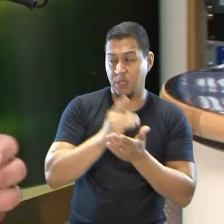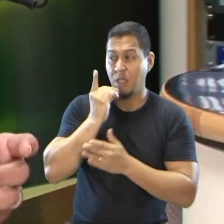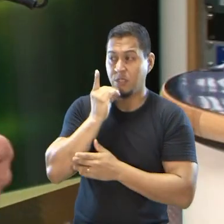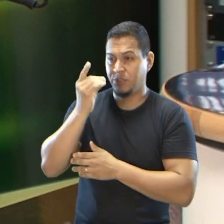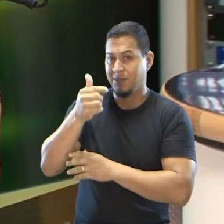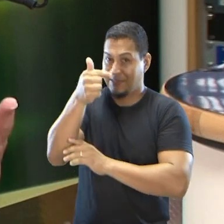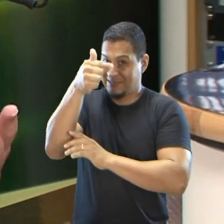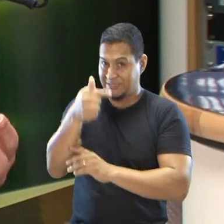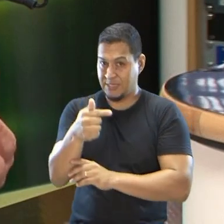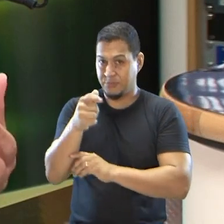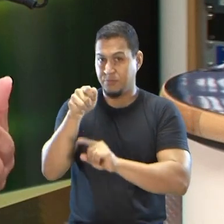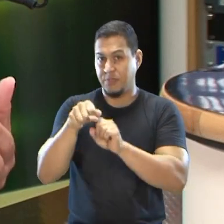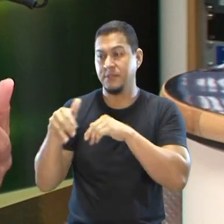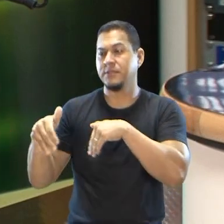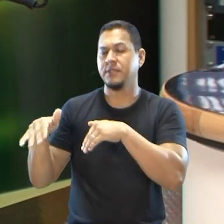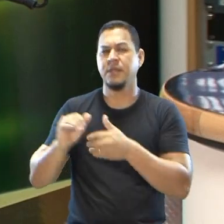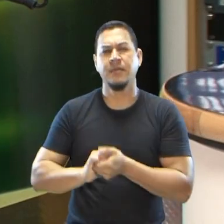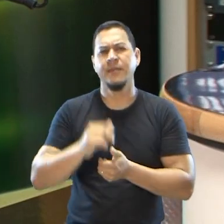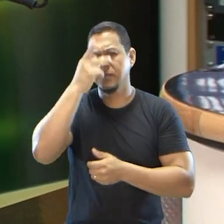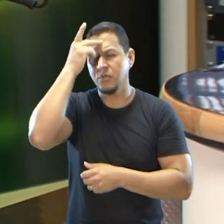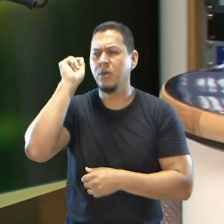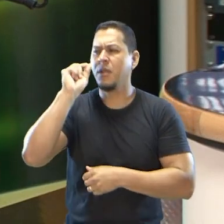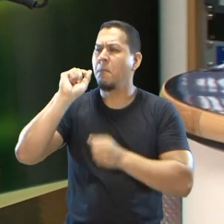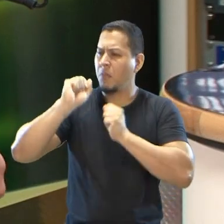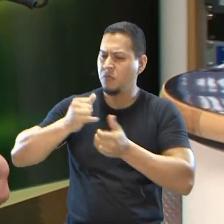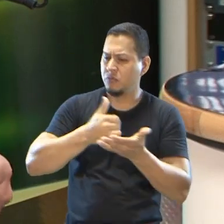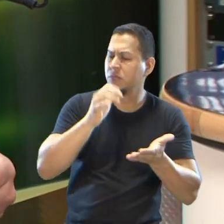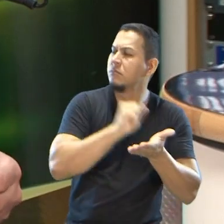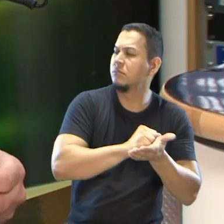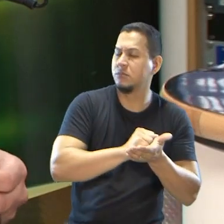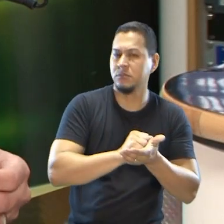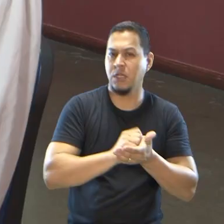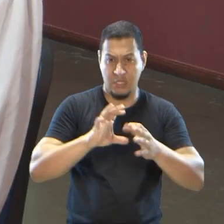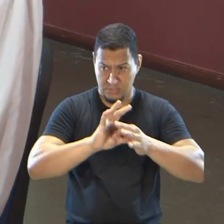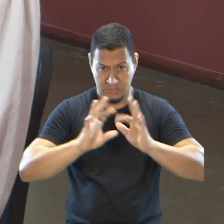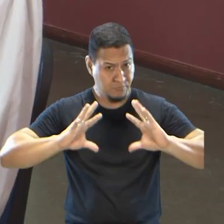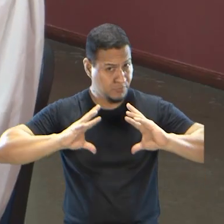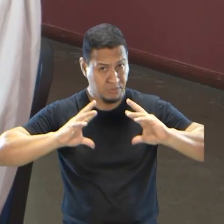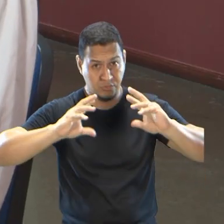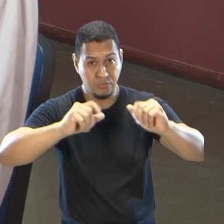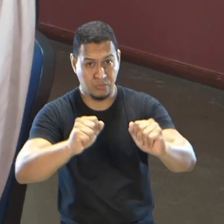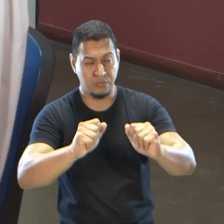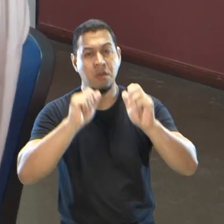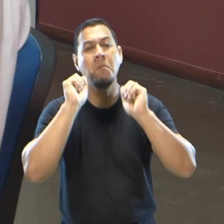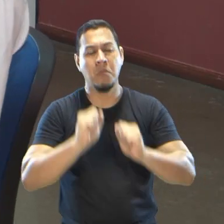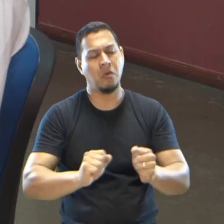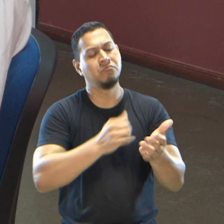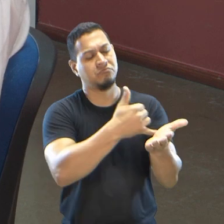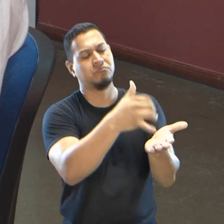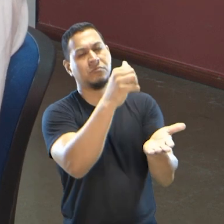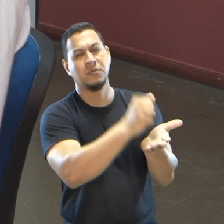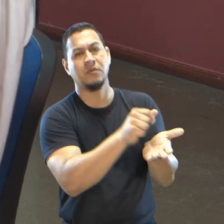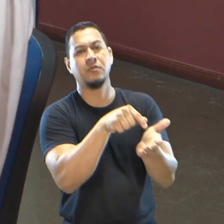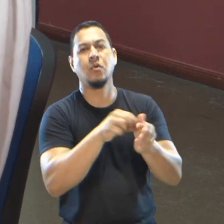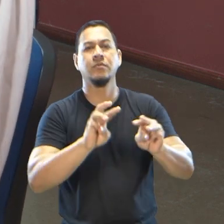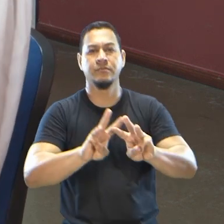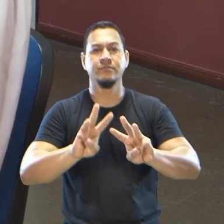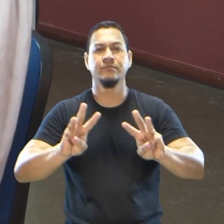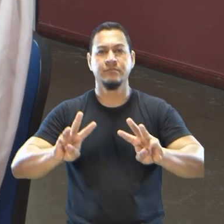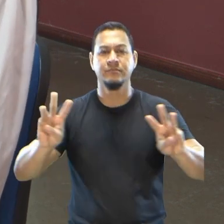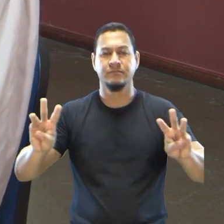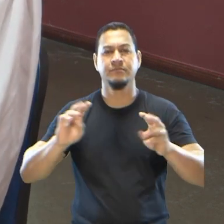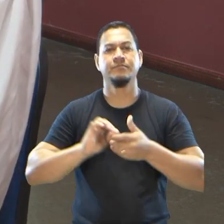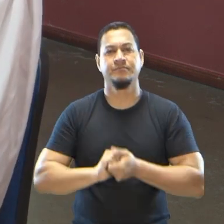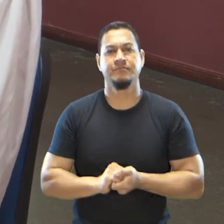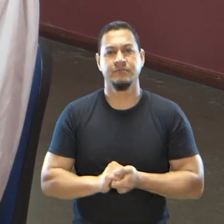7 de setembro. Quem pode se inscrever? Isso. Esse evento ele é aberto para todos. Então, todo mundo que quiser participar da jornada pode se inscrever no nosso